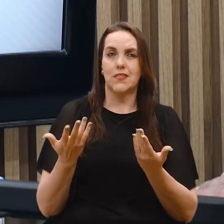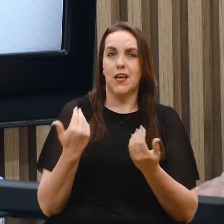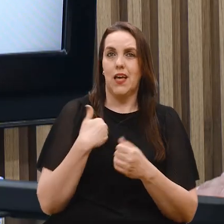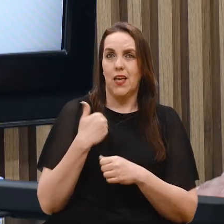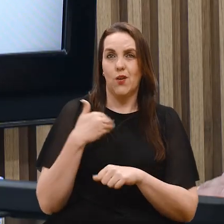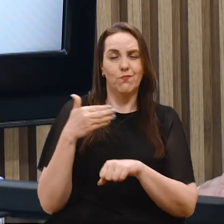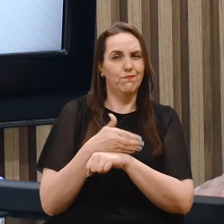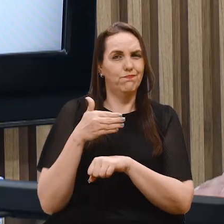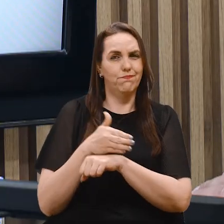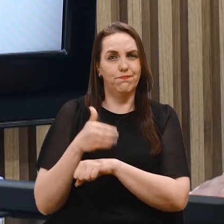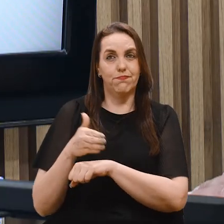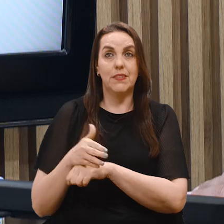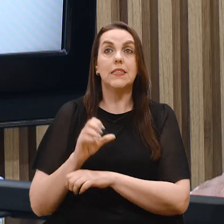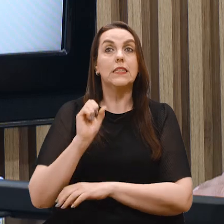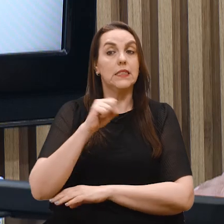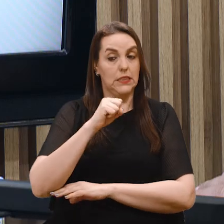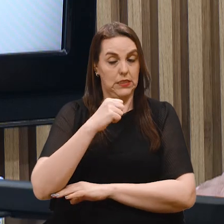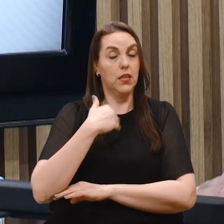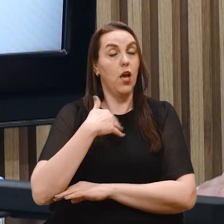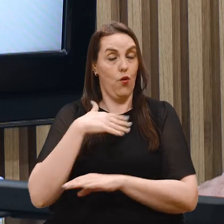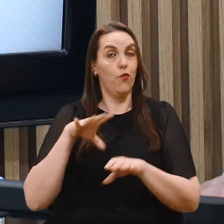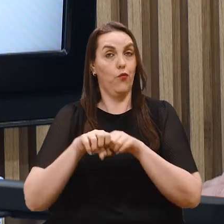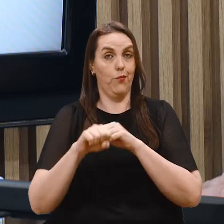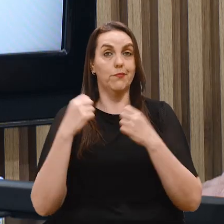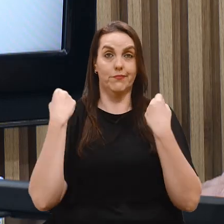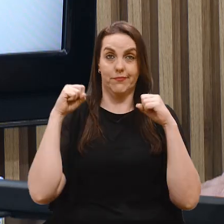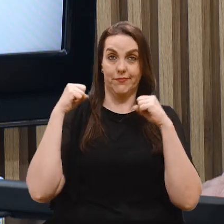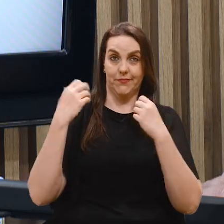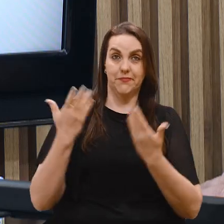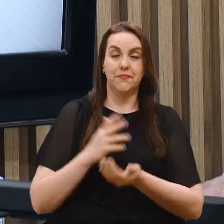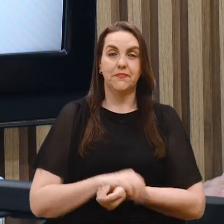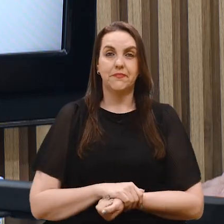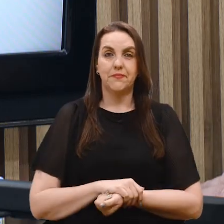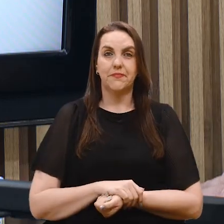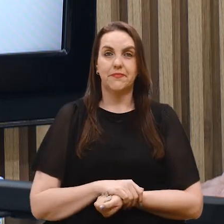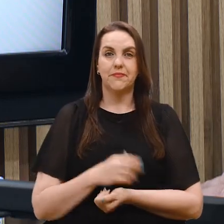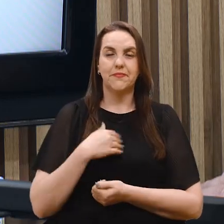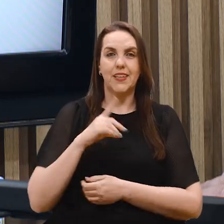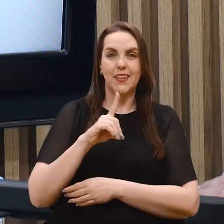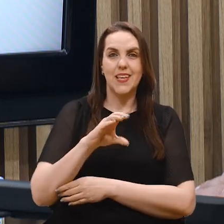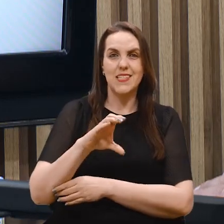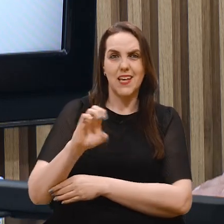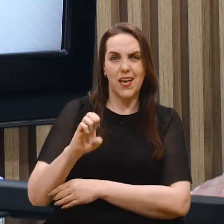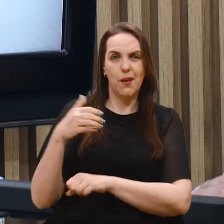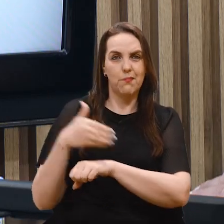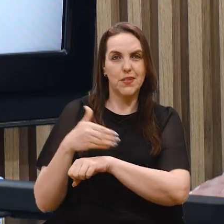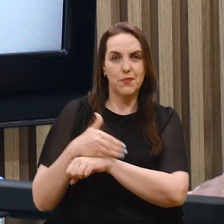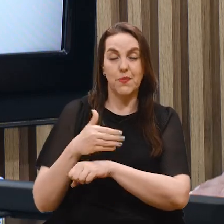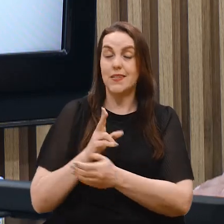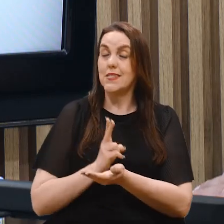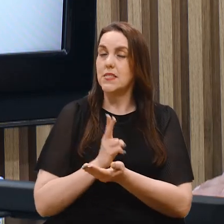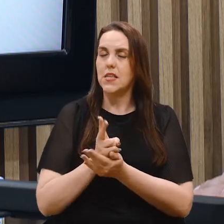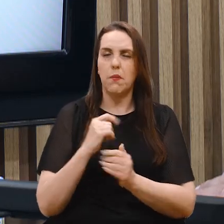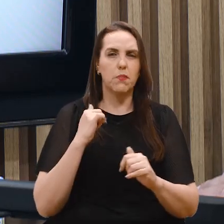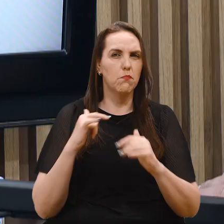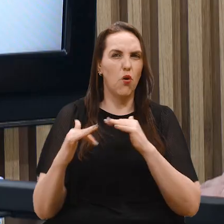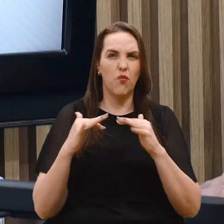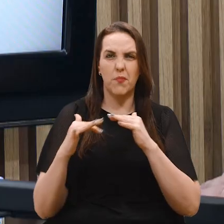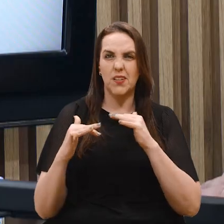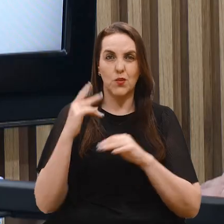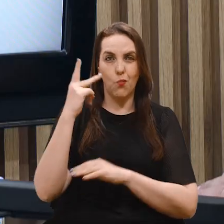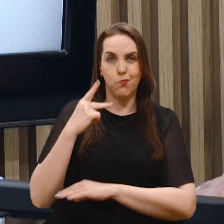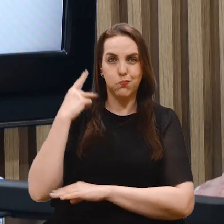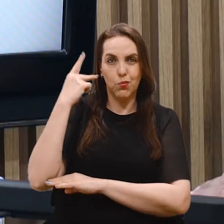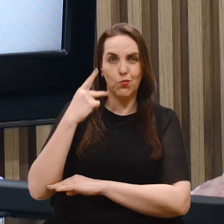Sim, eu fiz Educação Física. Fui do DCE, fiz parte do DCE. Então, eu sempre gostei desse movimento político, dessa coisa